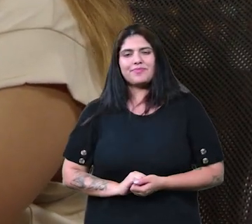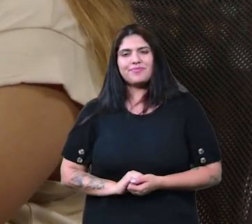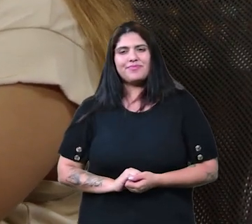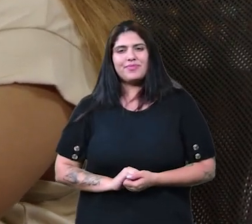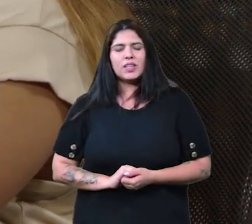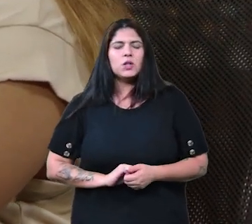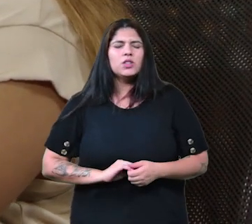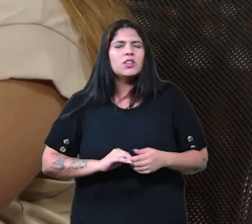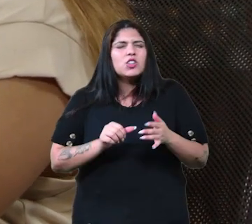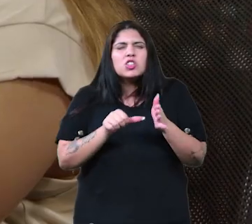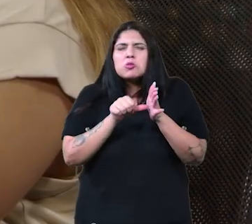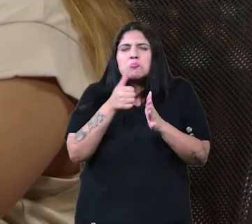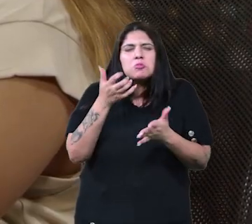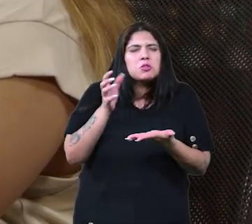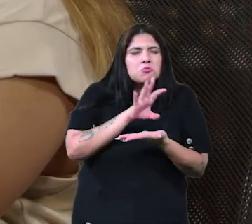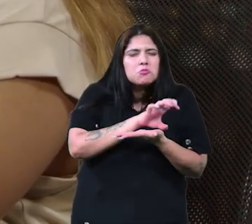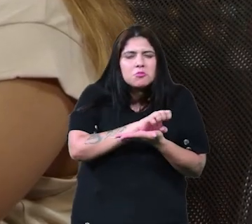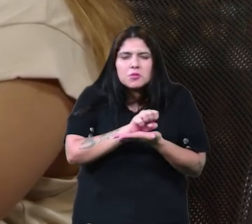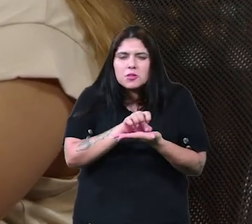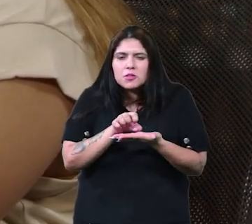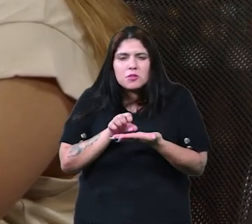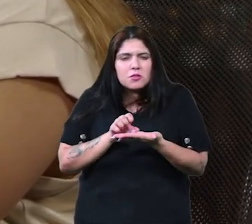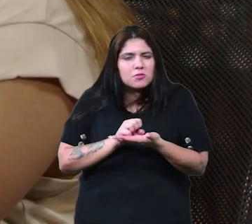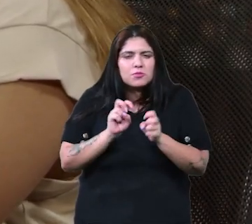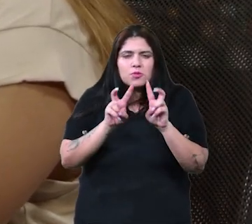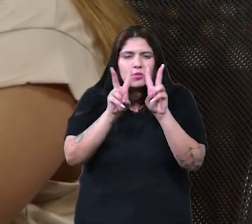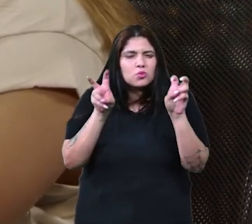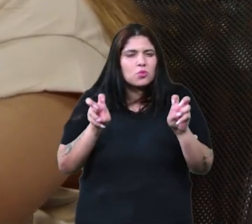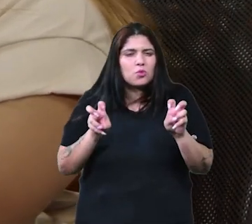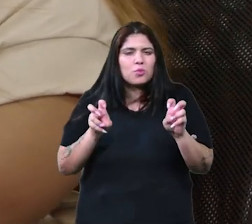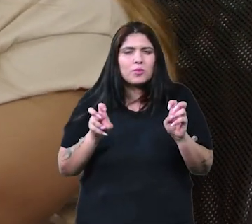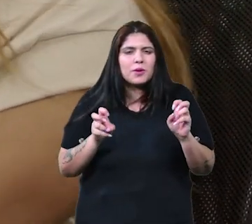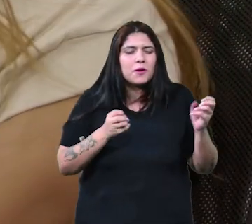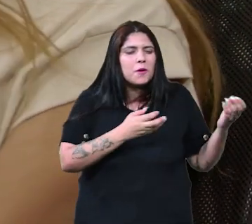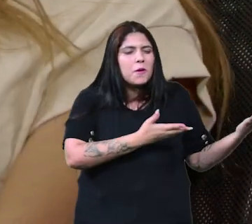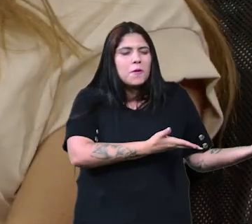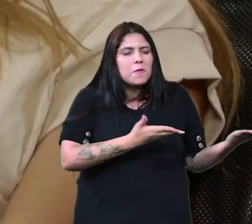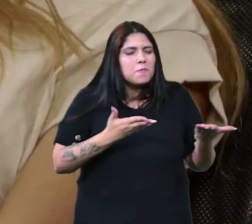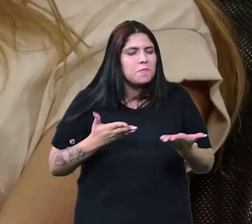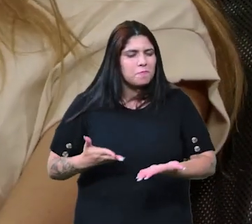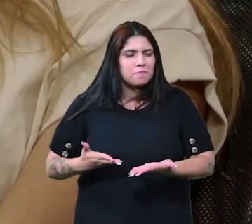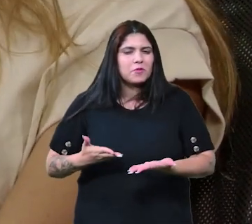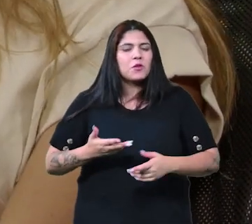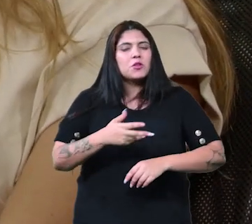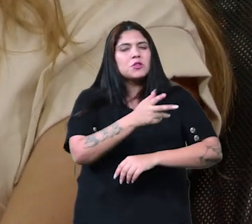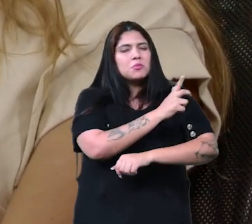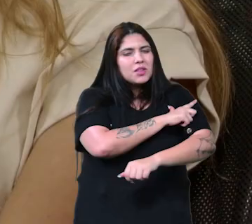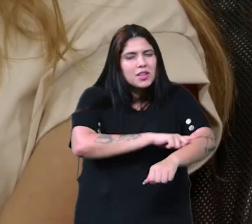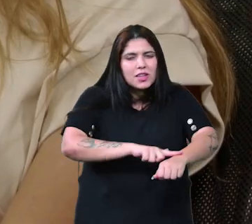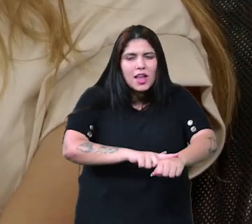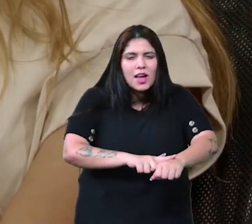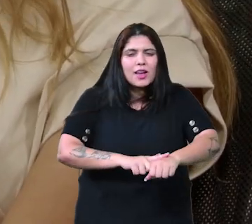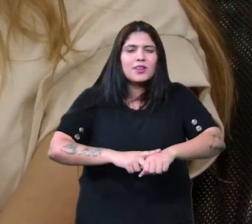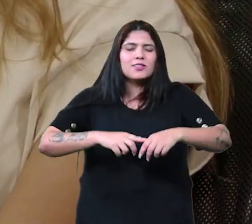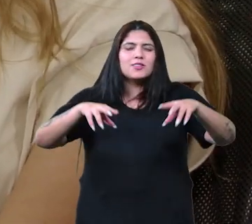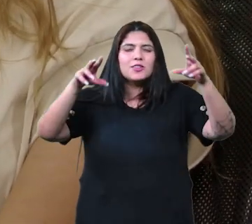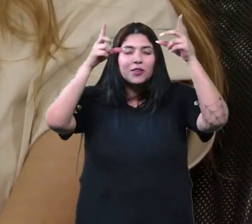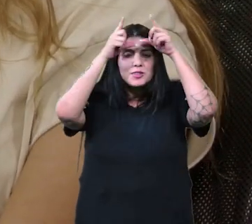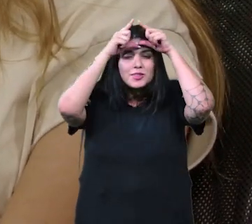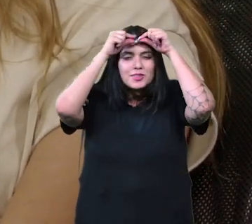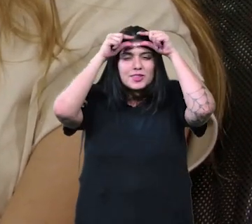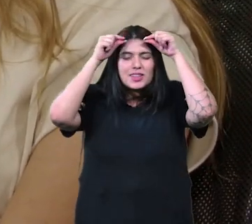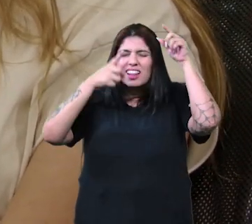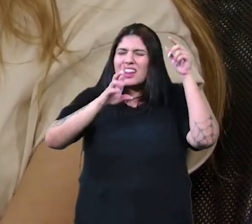primeiros registros sobre hospitalidade da Grécia Antiga, enfim, a gente vai ver essa questão da